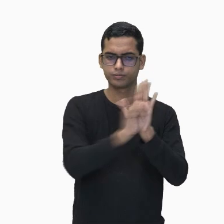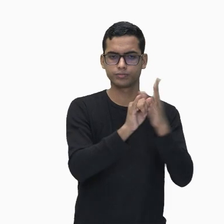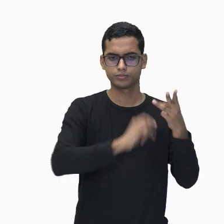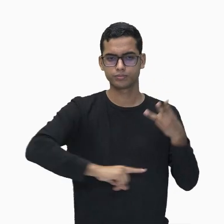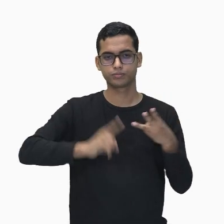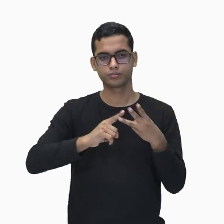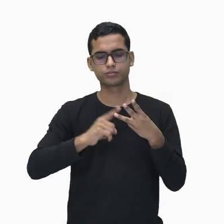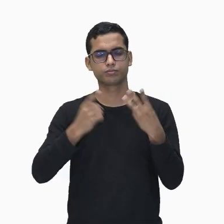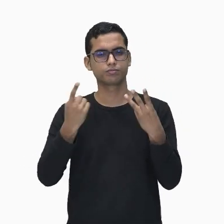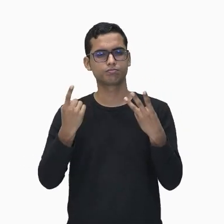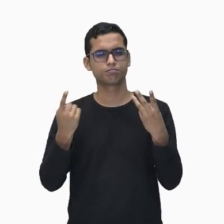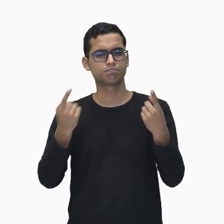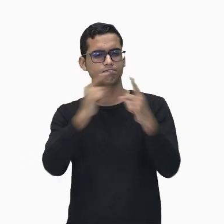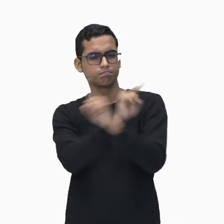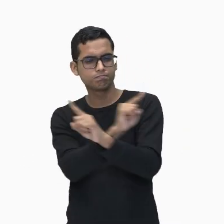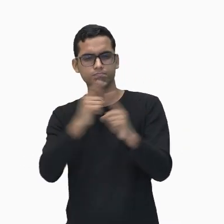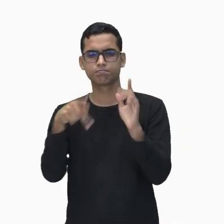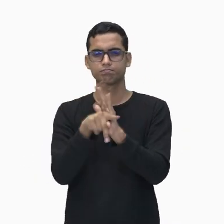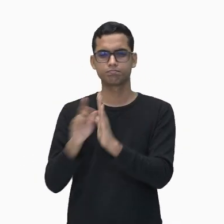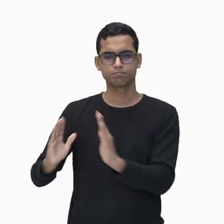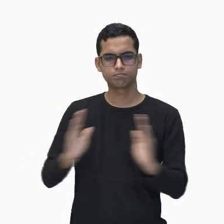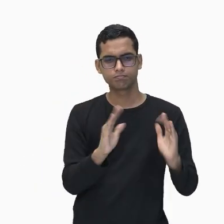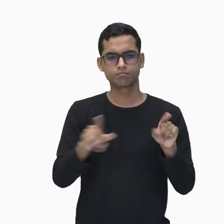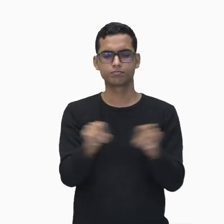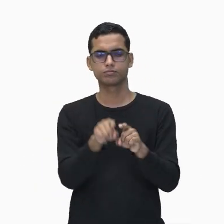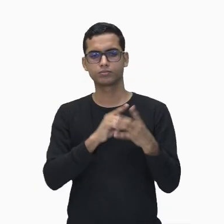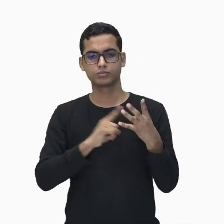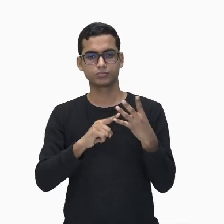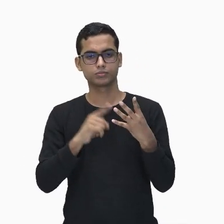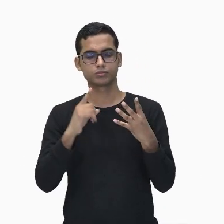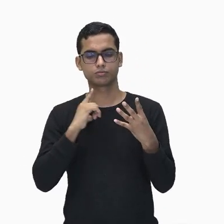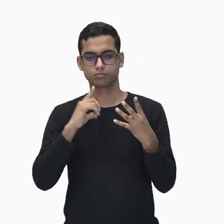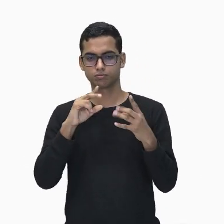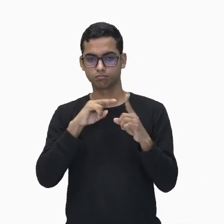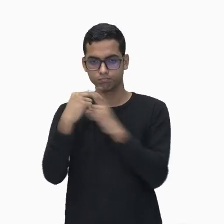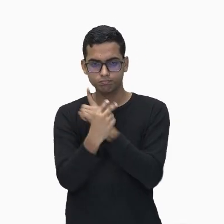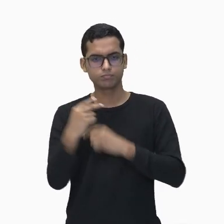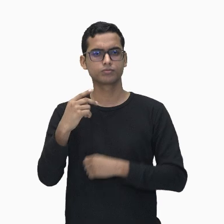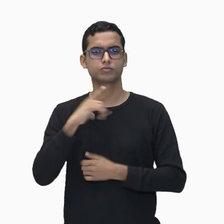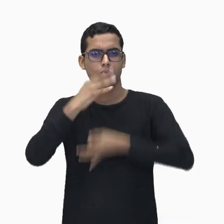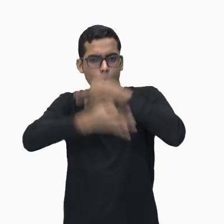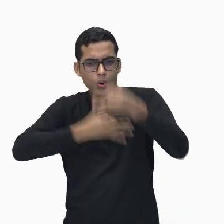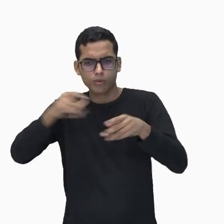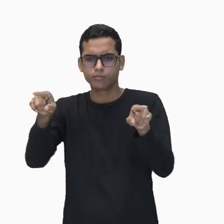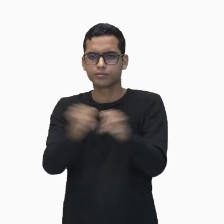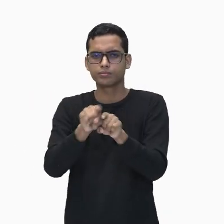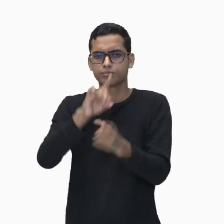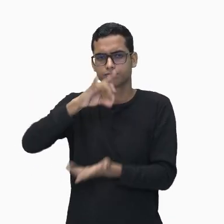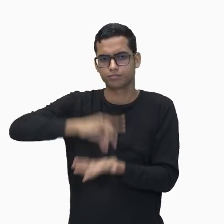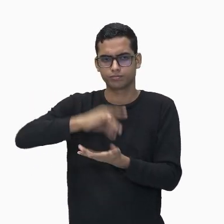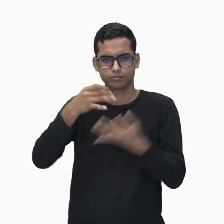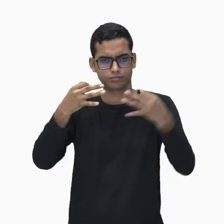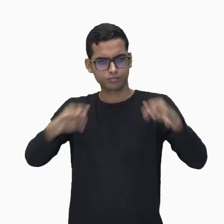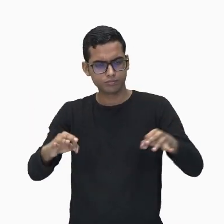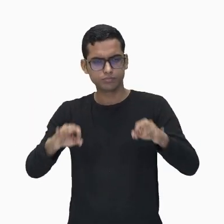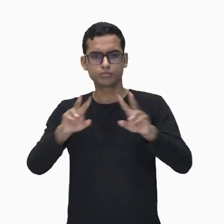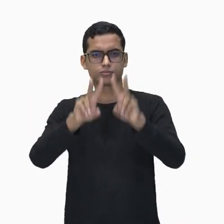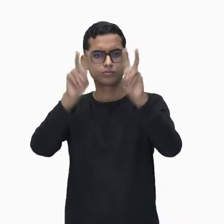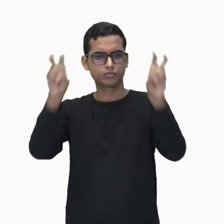as contradições que a percorrem através de um olhar crítico e sensível sobre